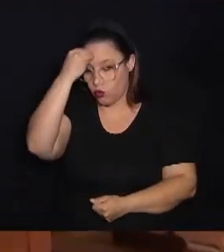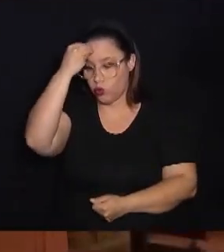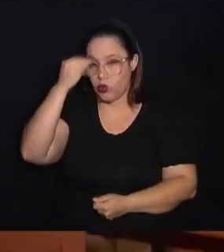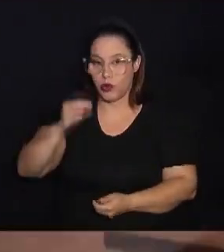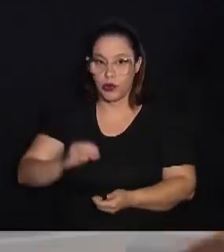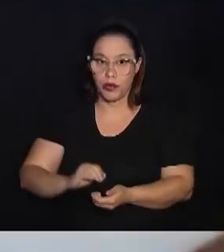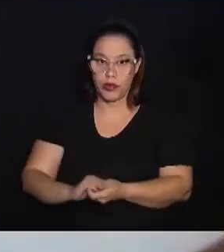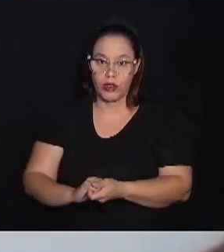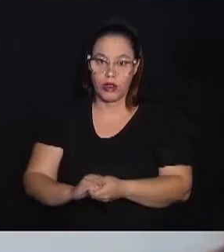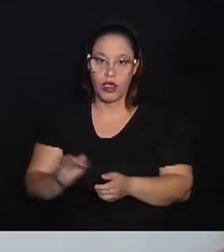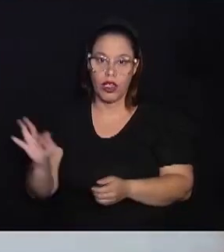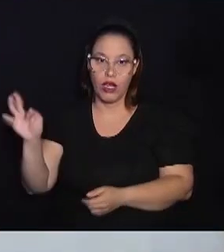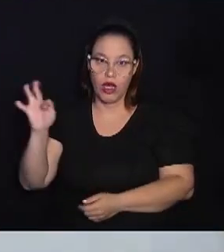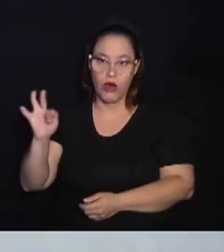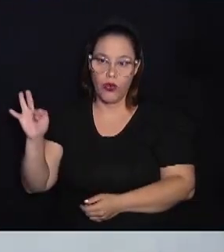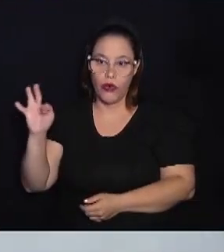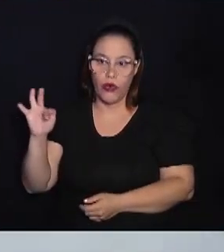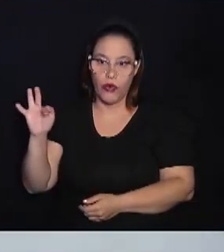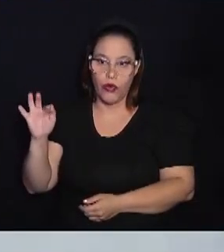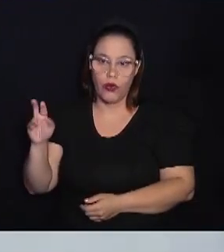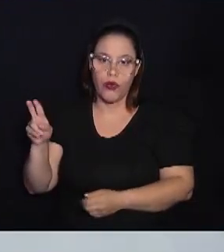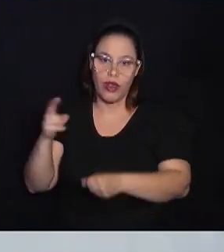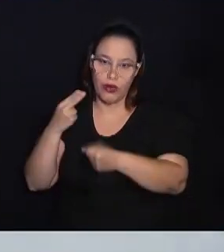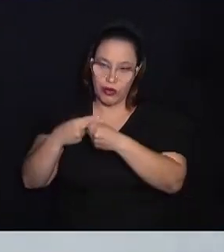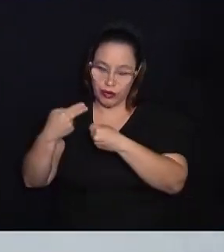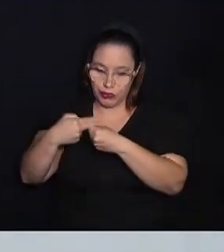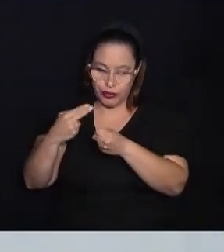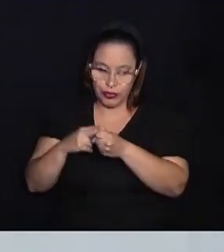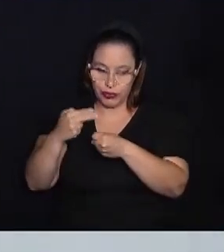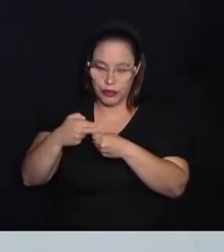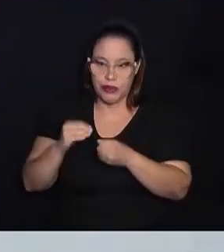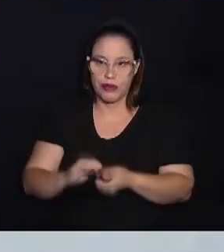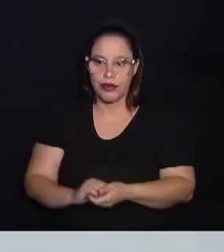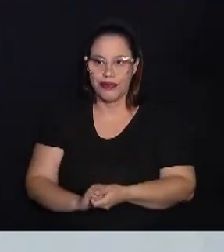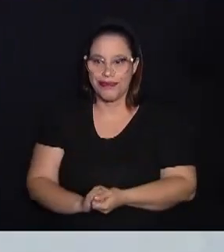preservado pela Faculdade de Educação da Unicamp. A